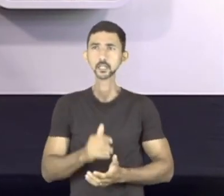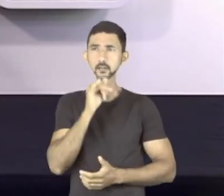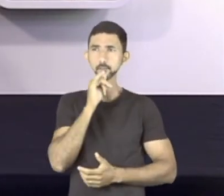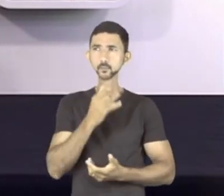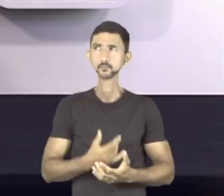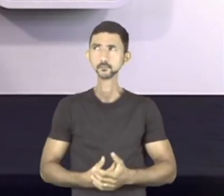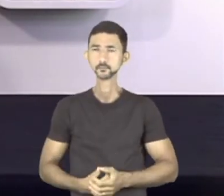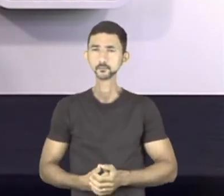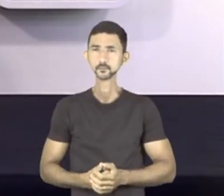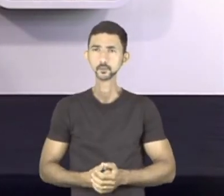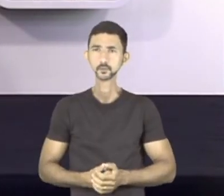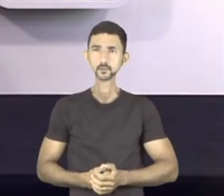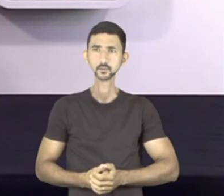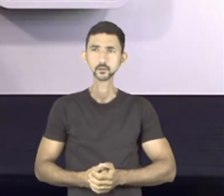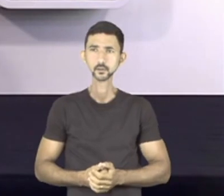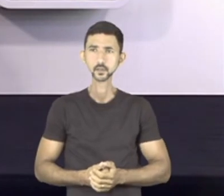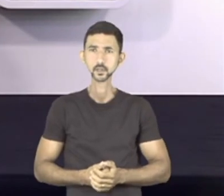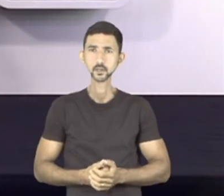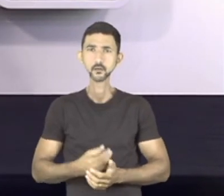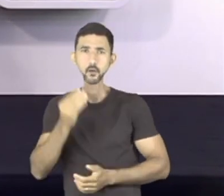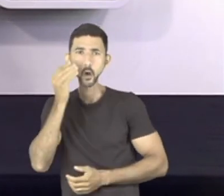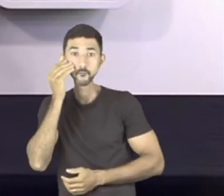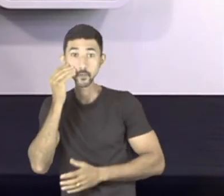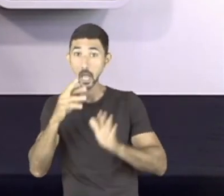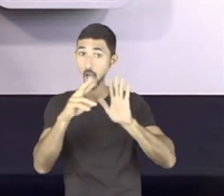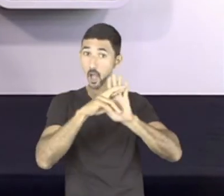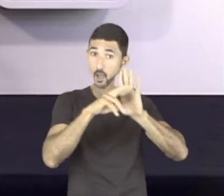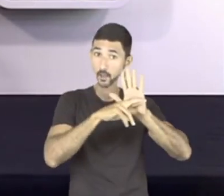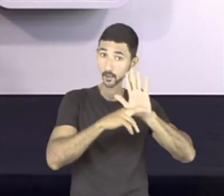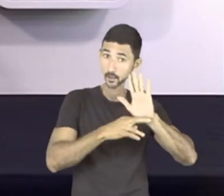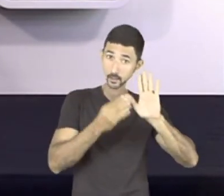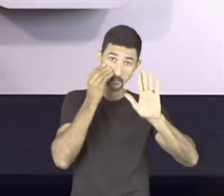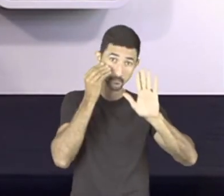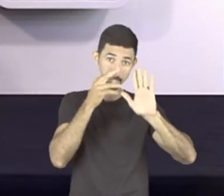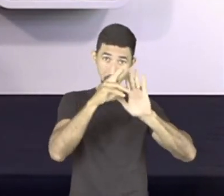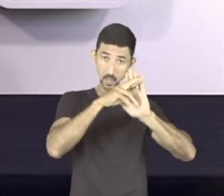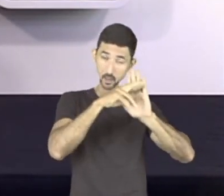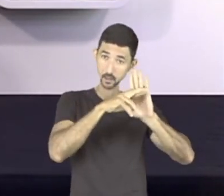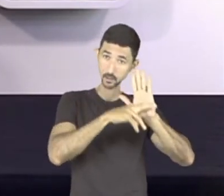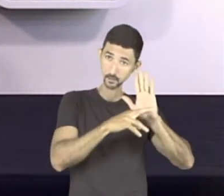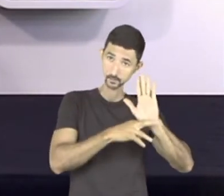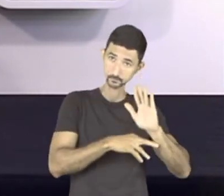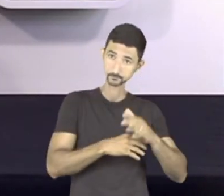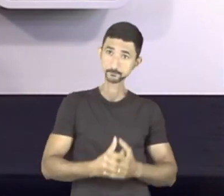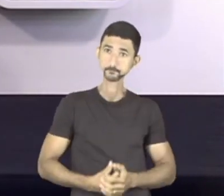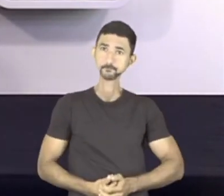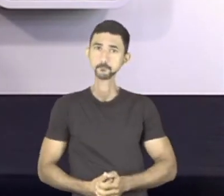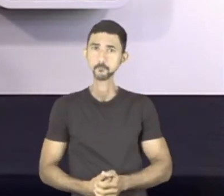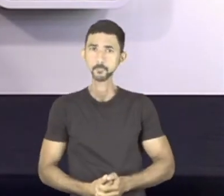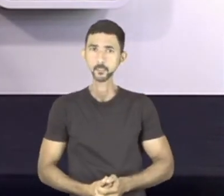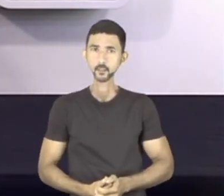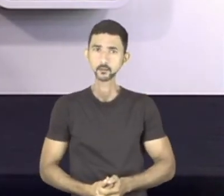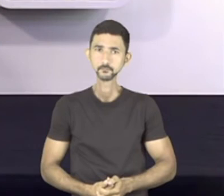ele diz que o praticante, ele deve observar as regras, tá, do Taekwondo,